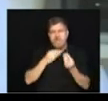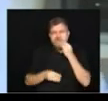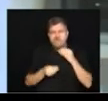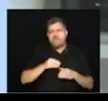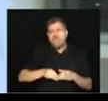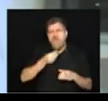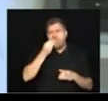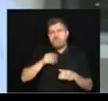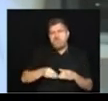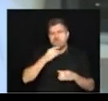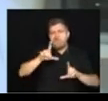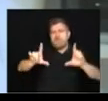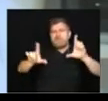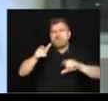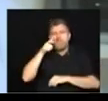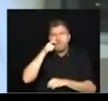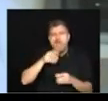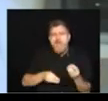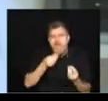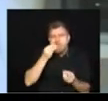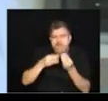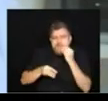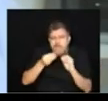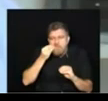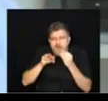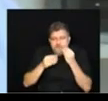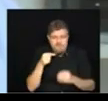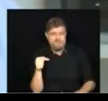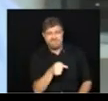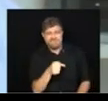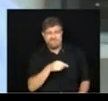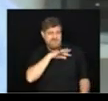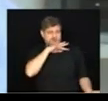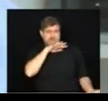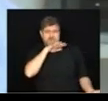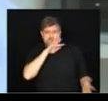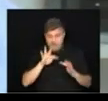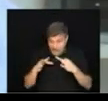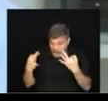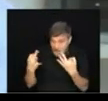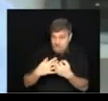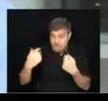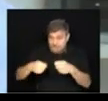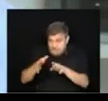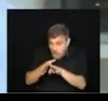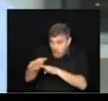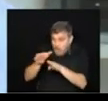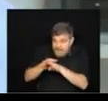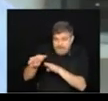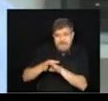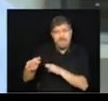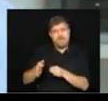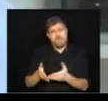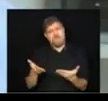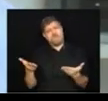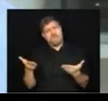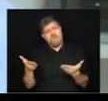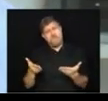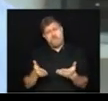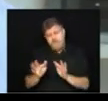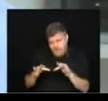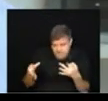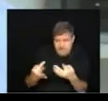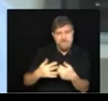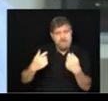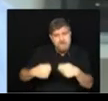coisa, ficar na frente de uma telinha. Então, isso é muito ruim. As famílias precisam ser orientadas. Precisam ser orientadas.